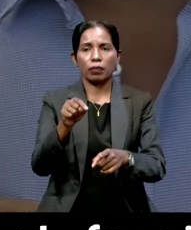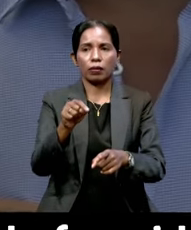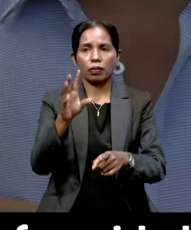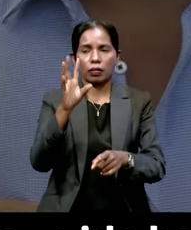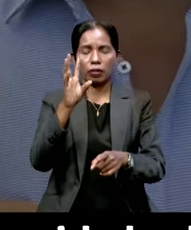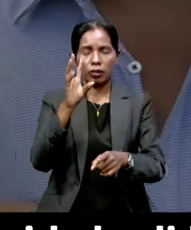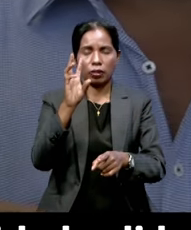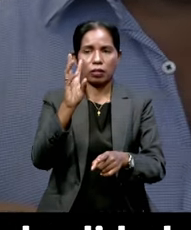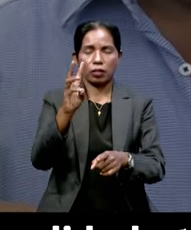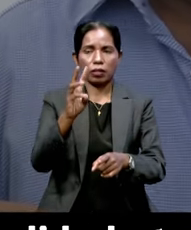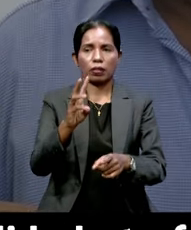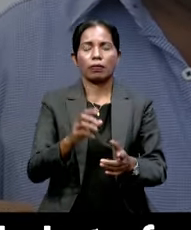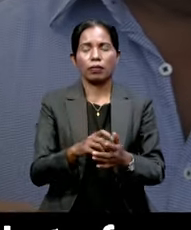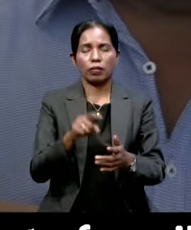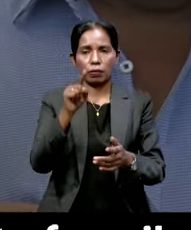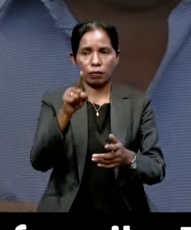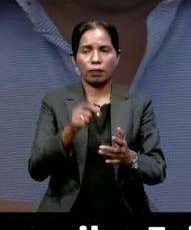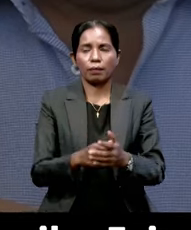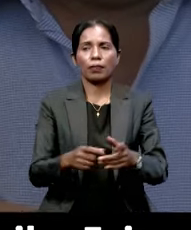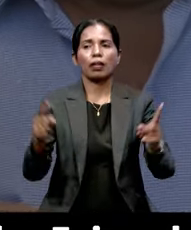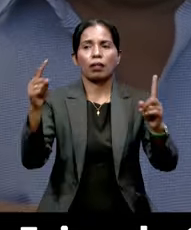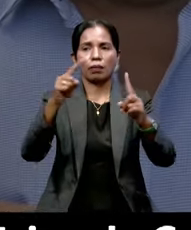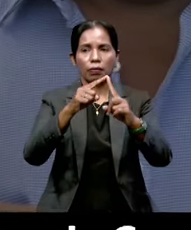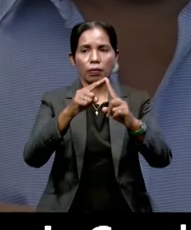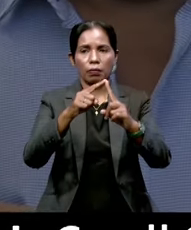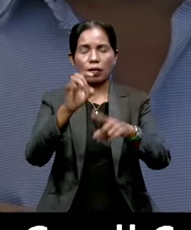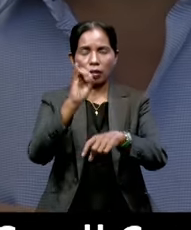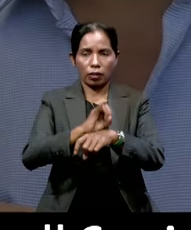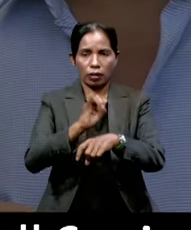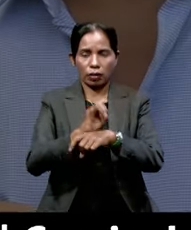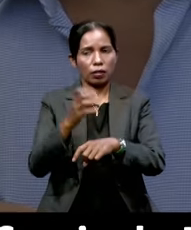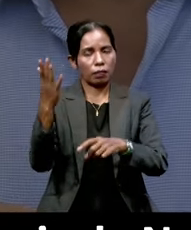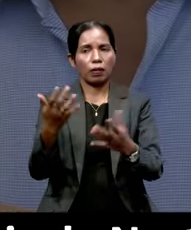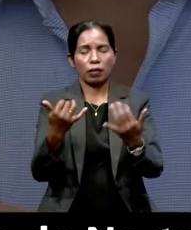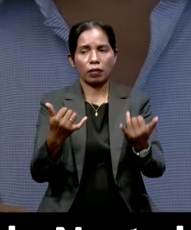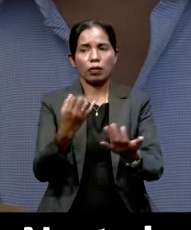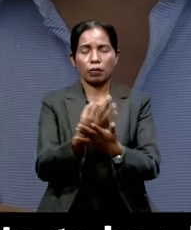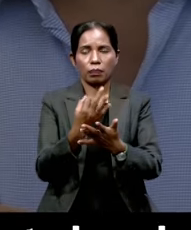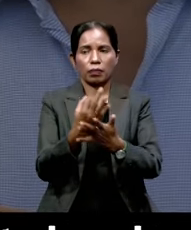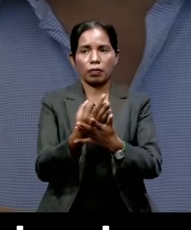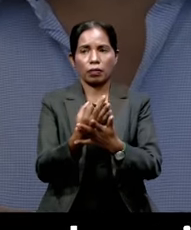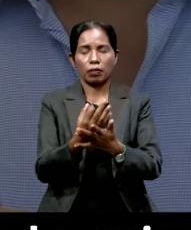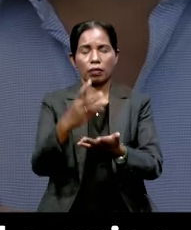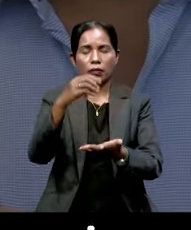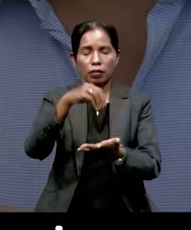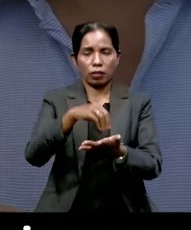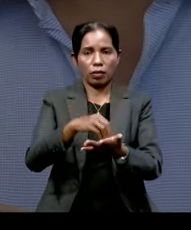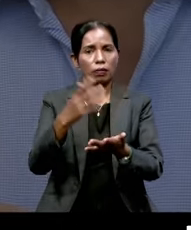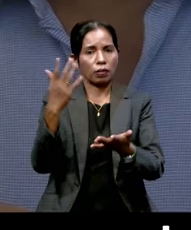3.100 e tal, 101, ba igreja, né? Agora, orçamento neve, maca, a loca da dao,